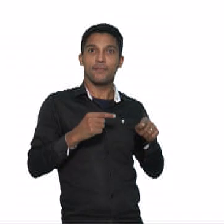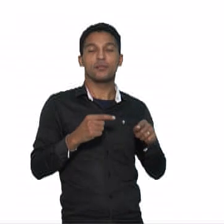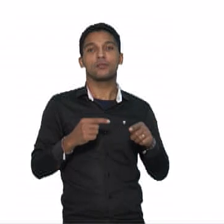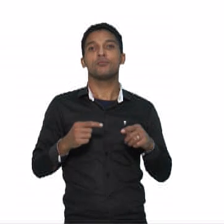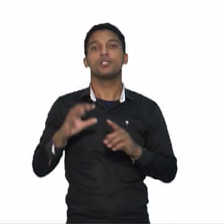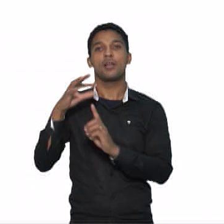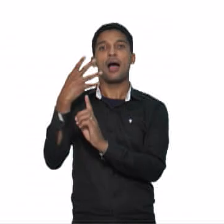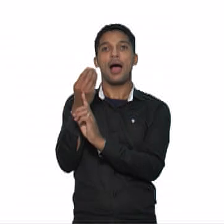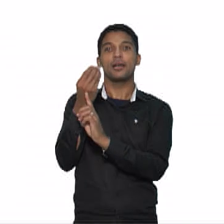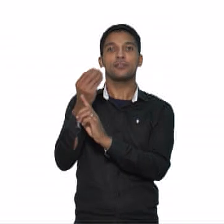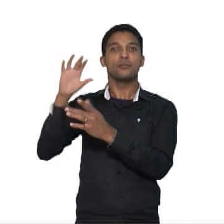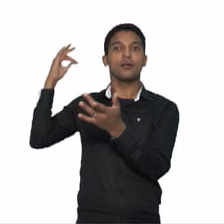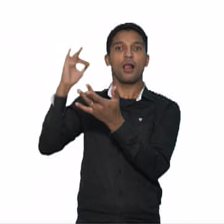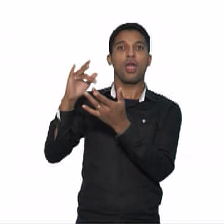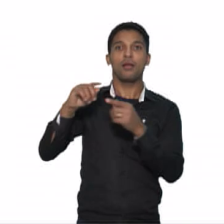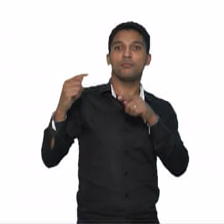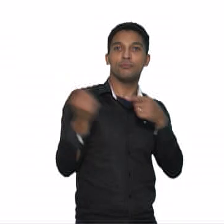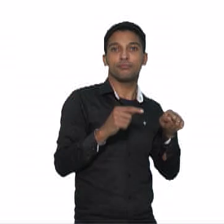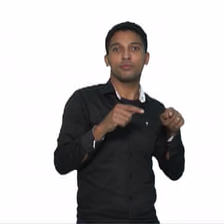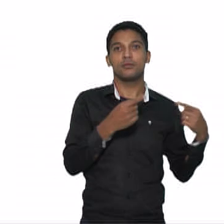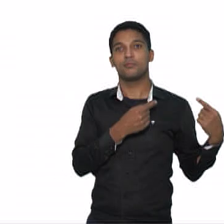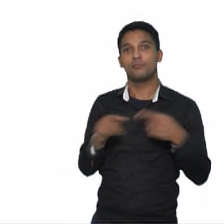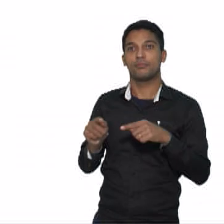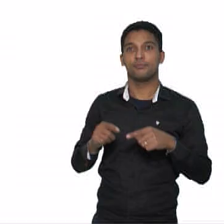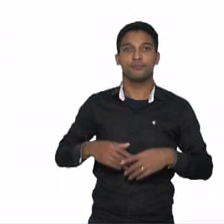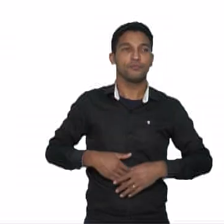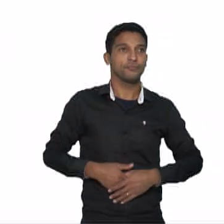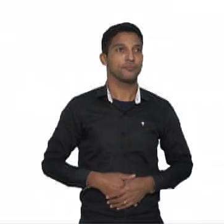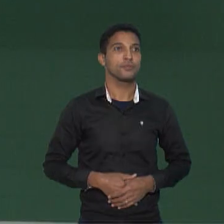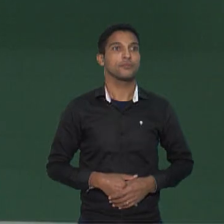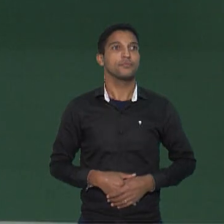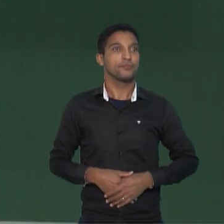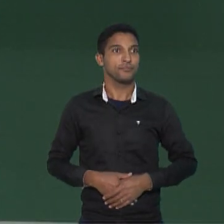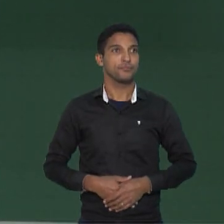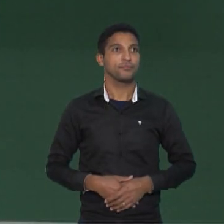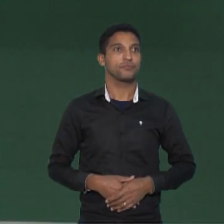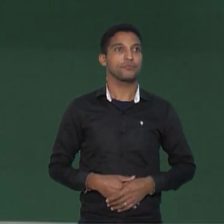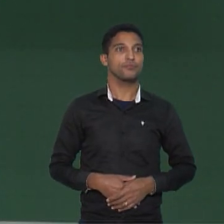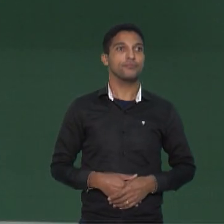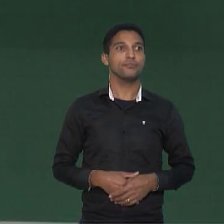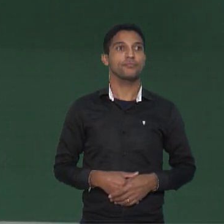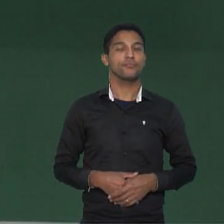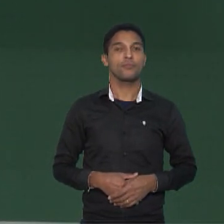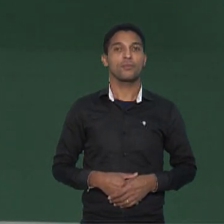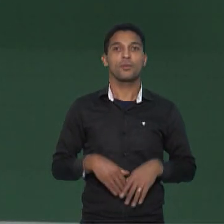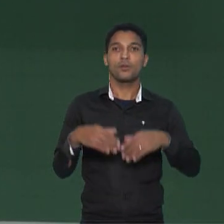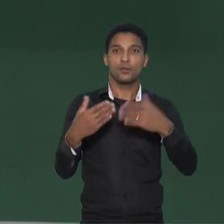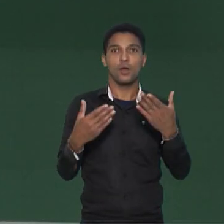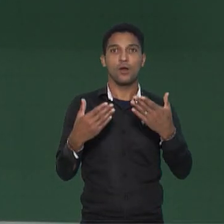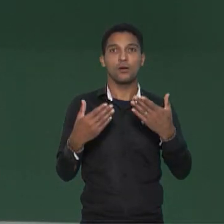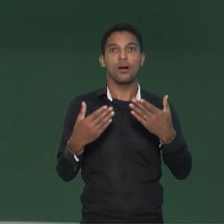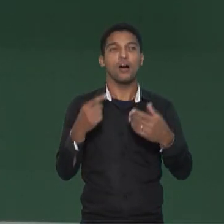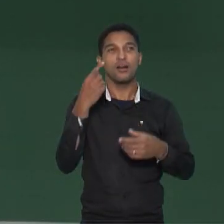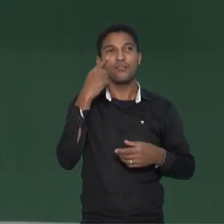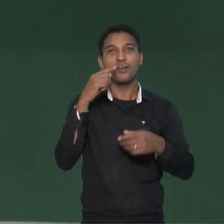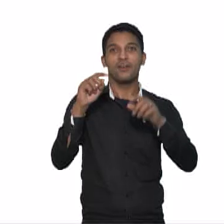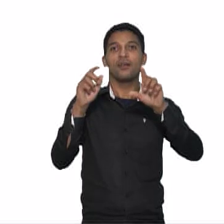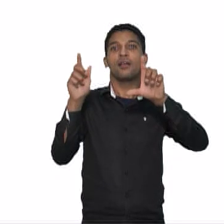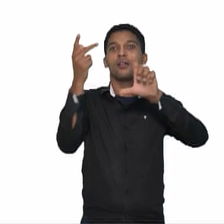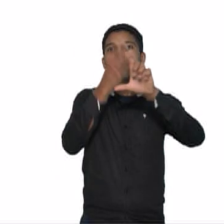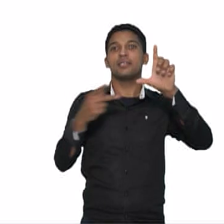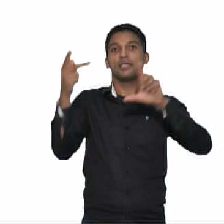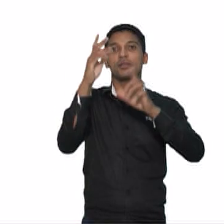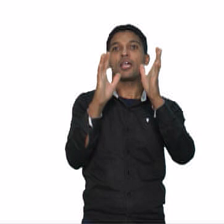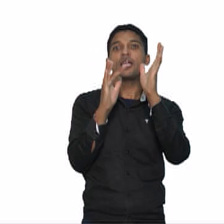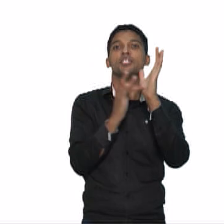invariavelmente enriquecidos com mantos aveludados, rendas e flores. A gente vai ver isso. Tá? Então aqui, Jesus devolvendo as chaves para São